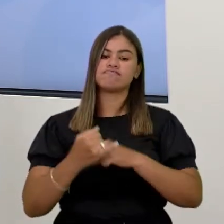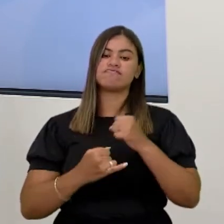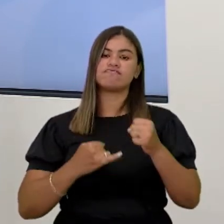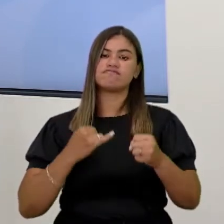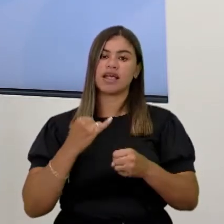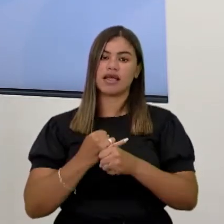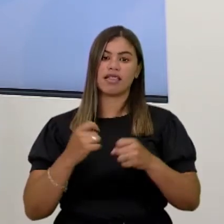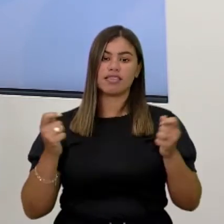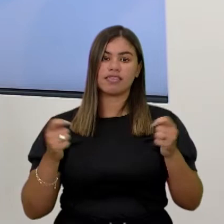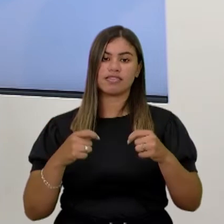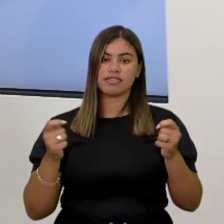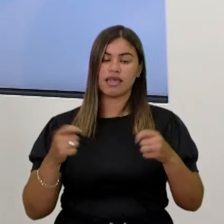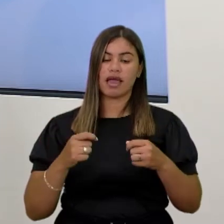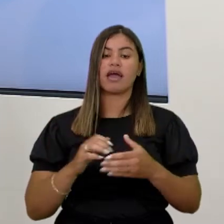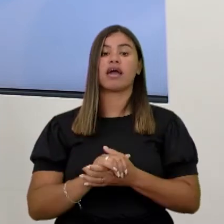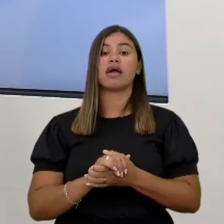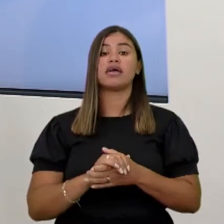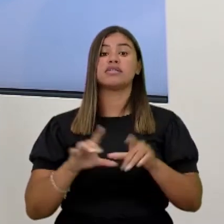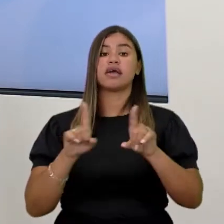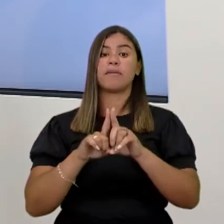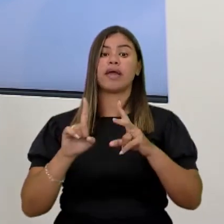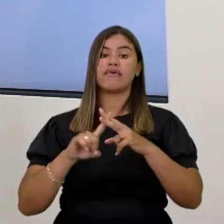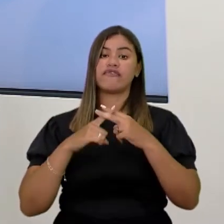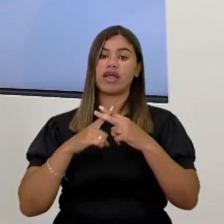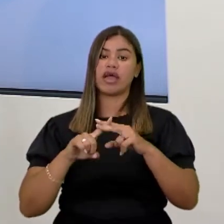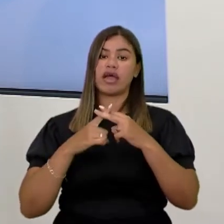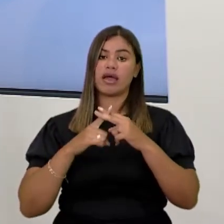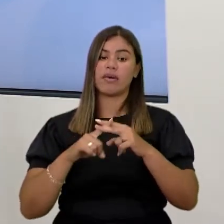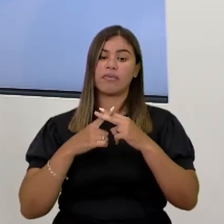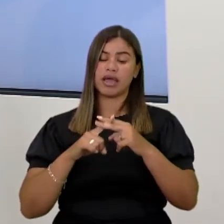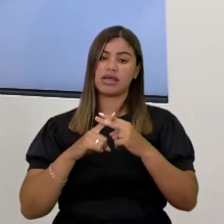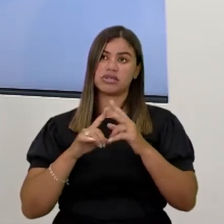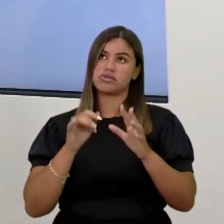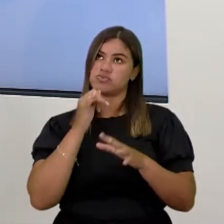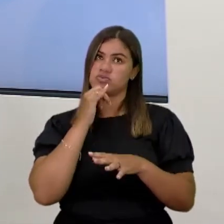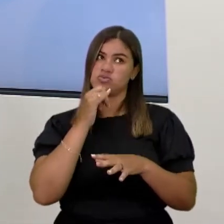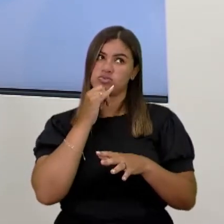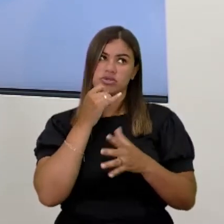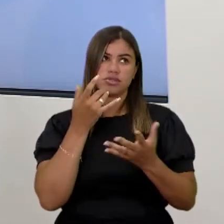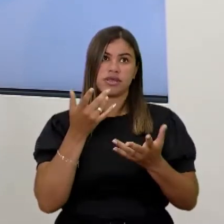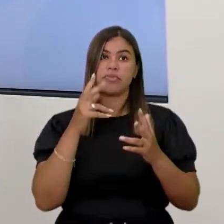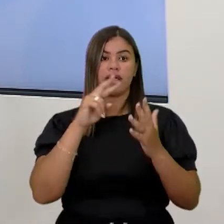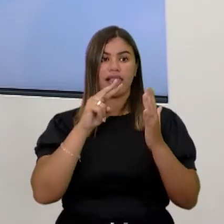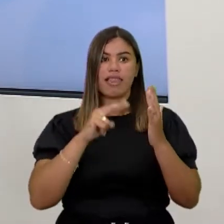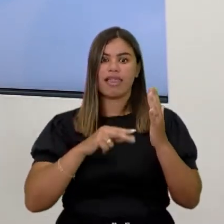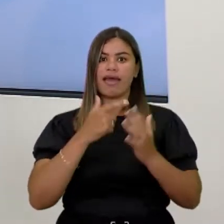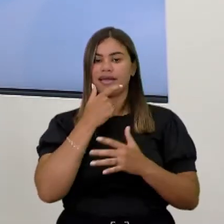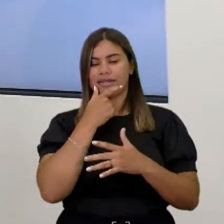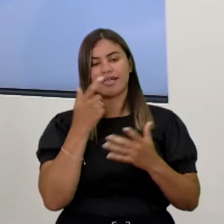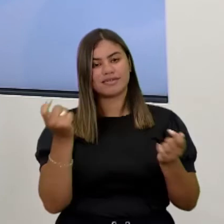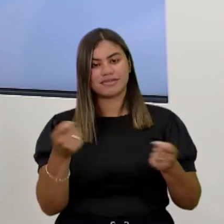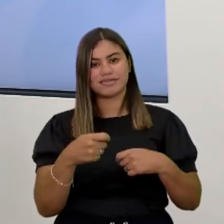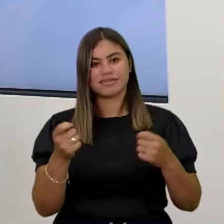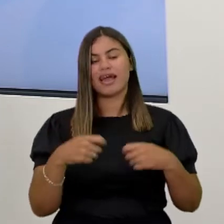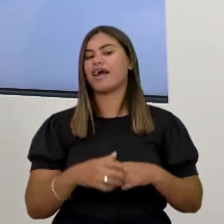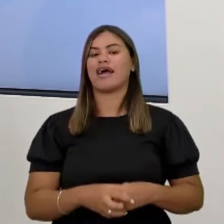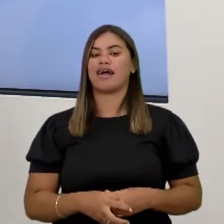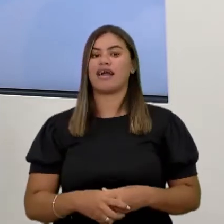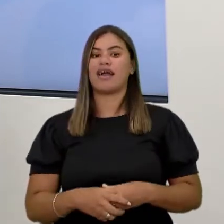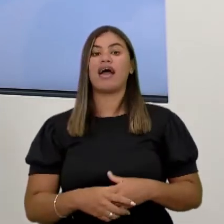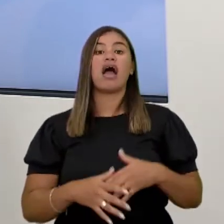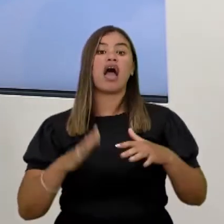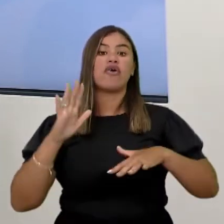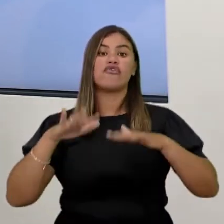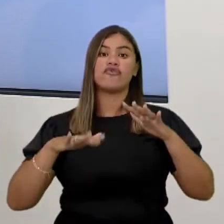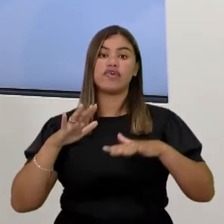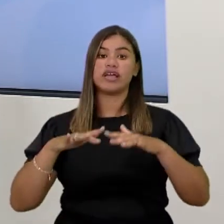Inclusive, você pode utilizar as ferramentas para ler não apenas em inglês, como qualquer noticiário do mundo. Você consegue ler em árabe, se